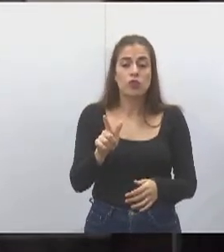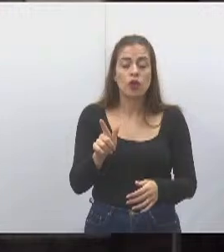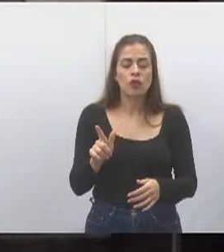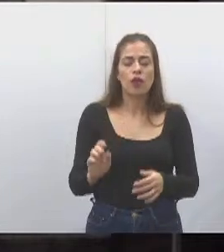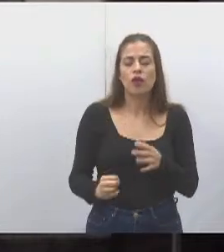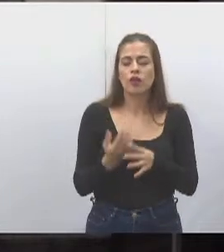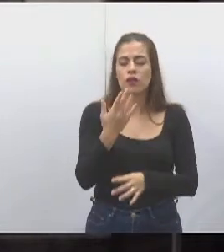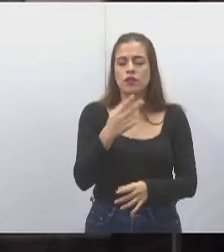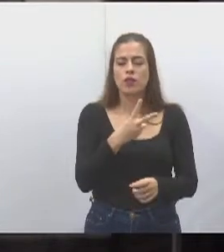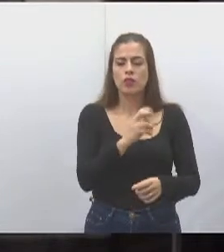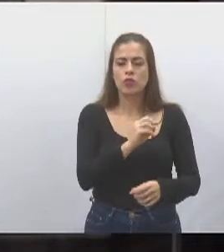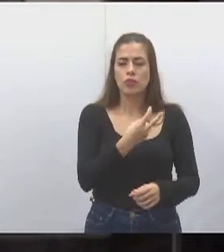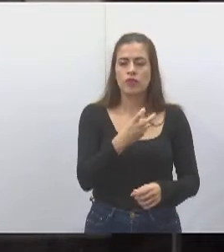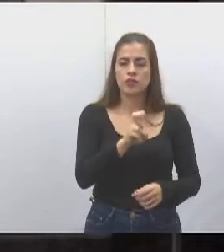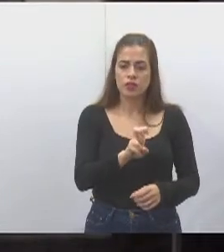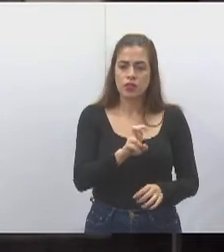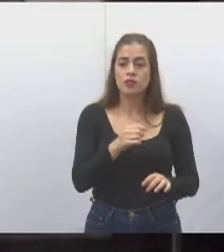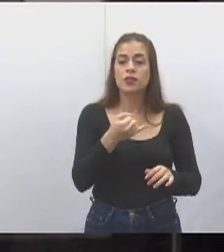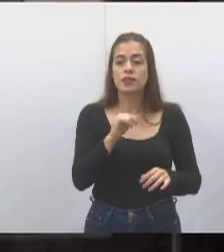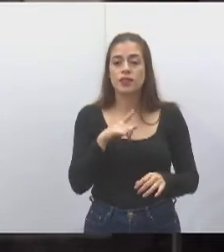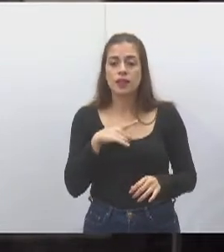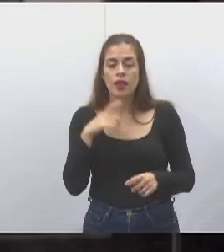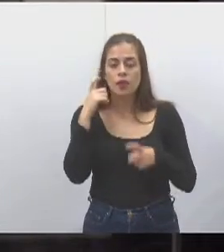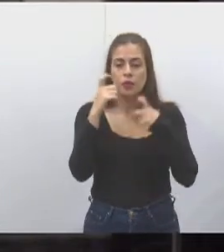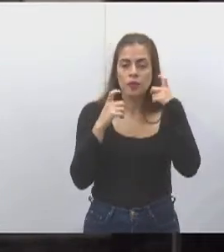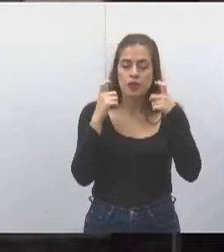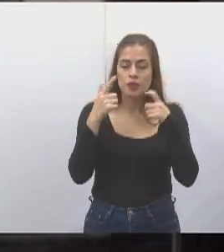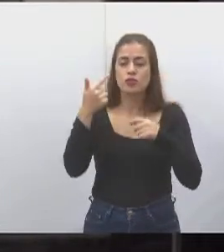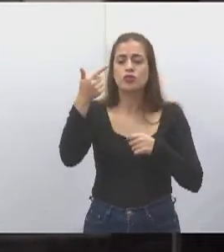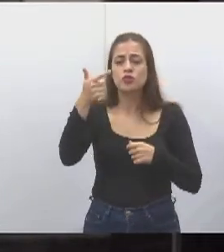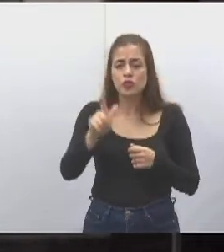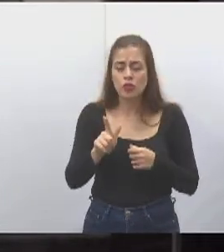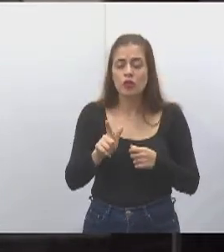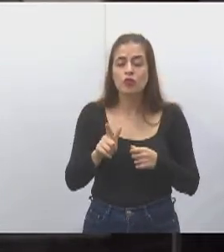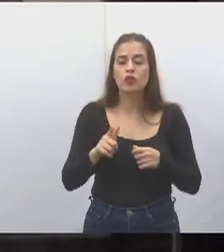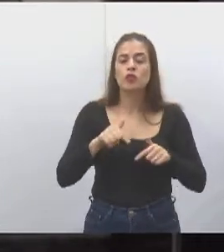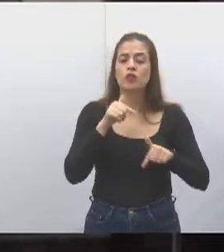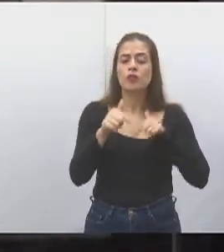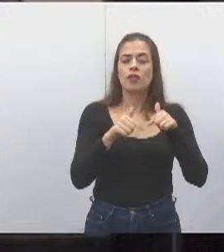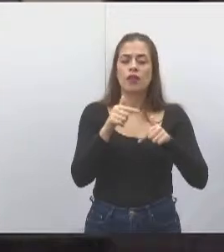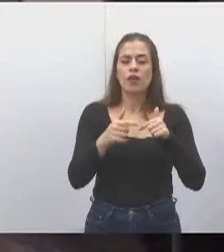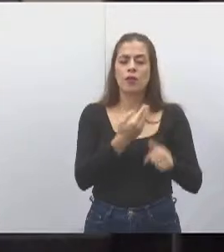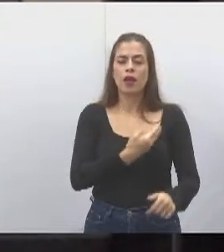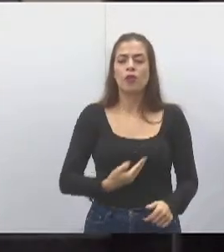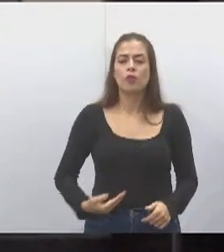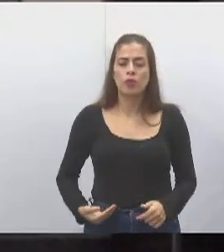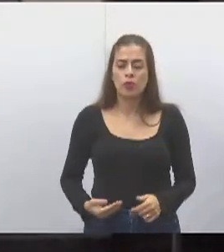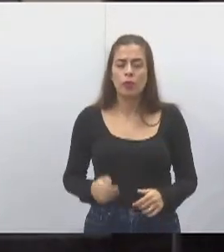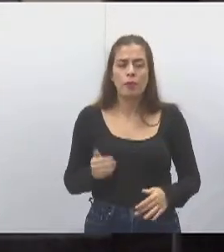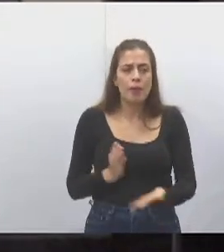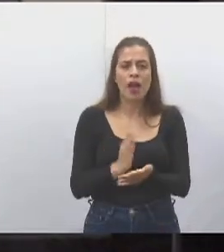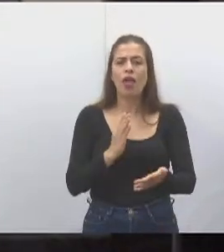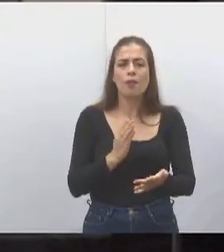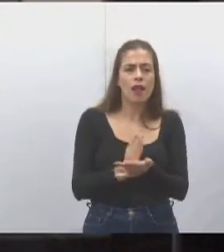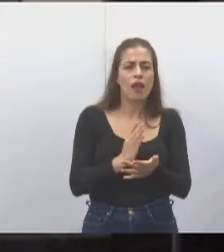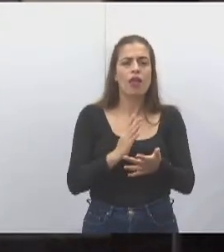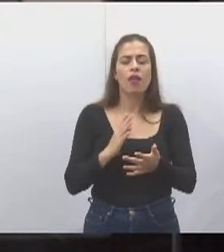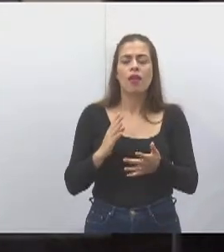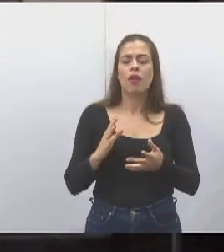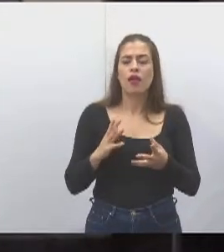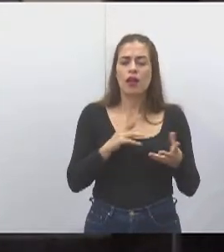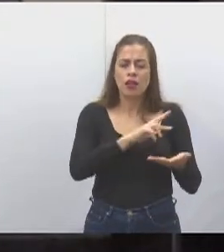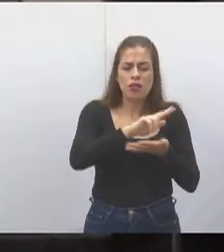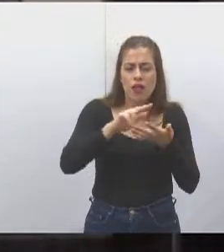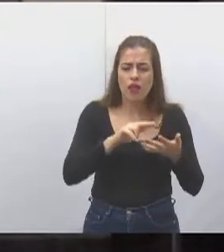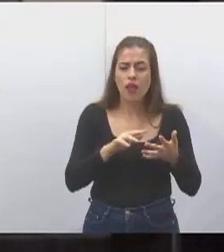final de 2025 a gente tem essa preocupação de novo dos serviços públicos pararem, da gente não ter oficina na Fundação Cultural, da Casa Viva Vida parada, do IPMJ ter os